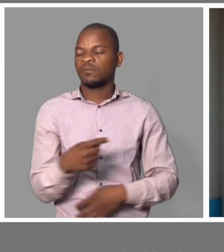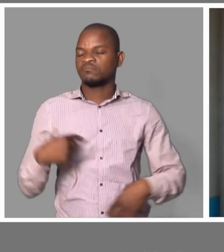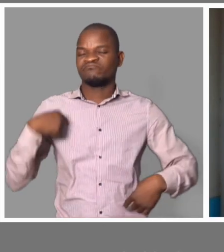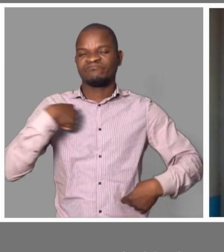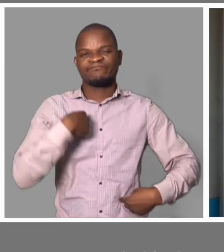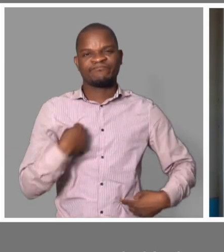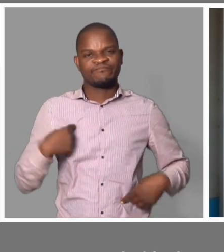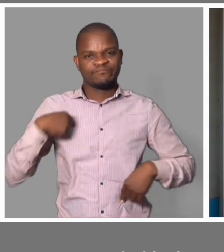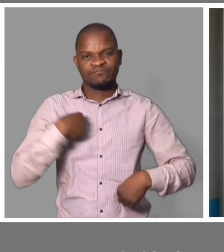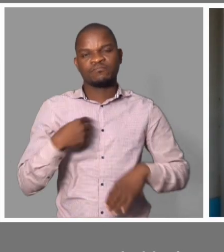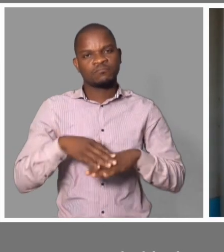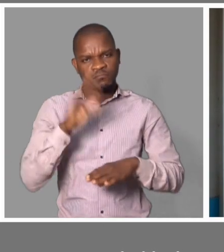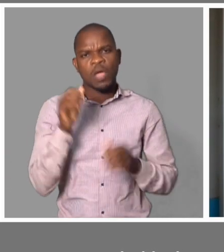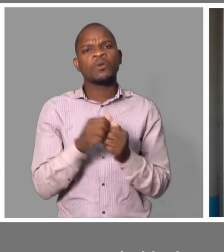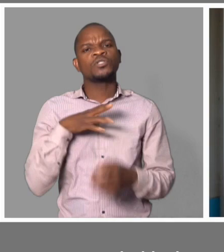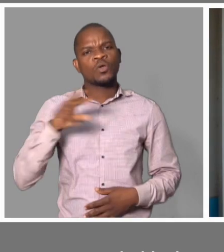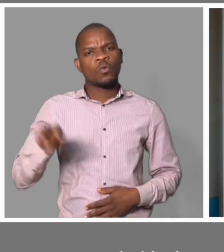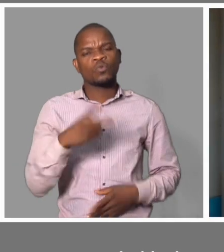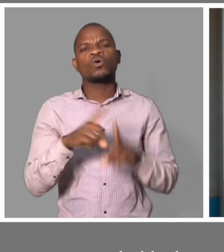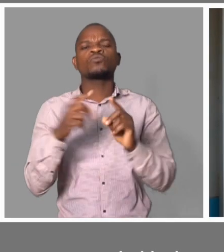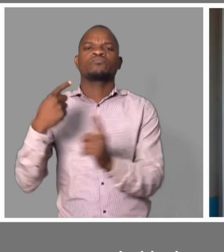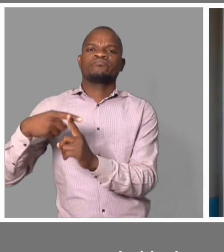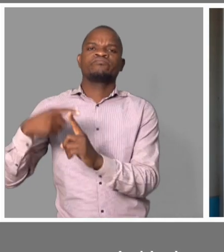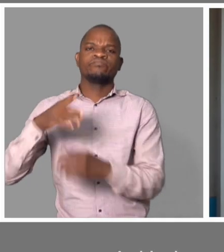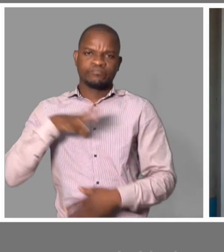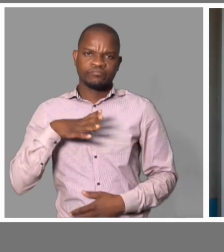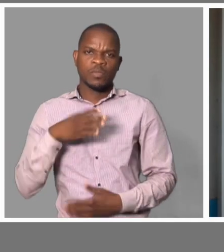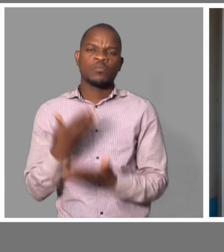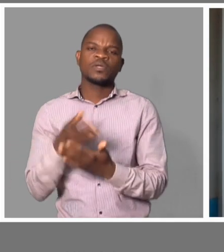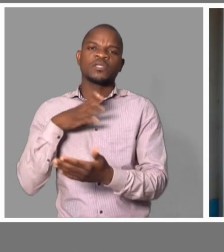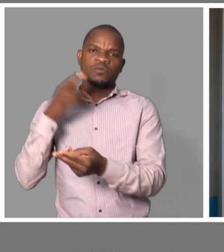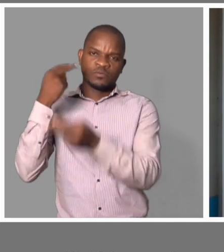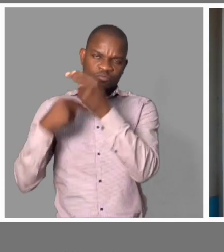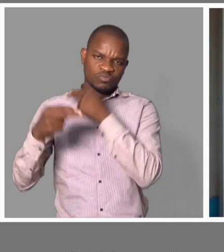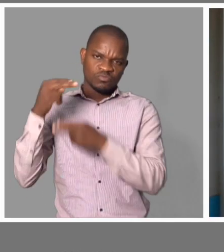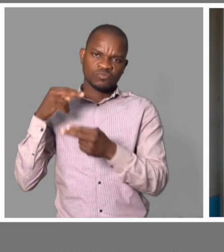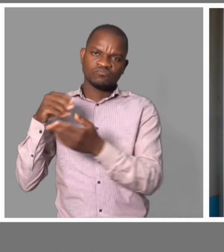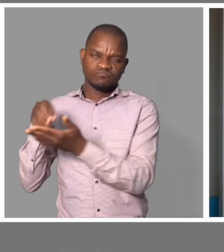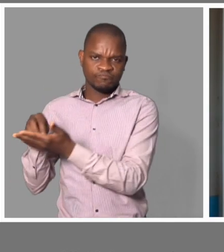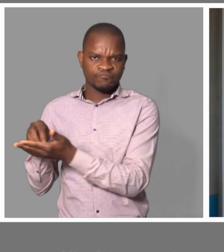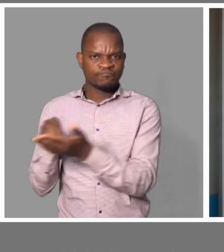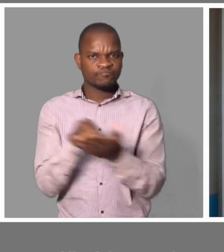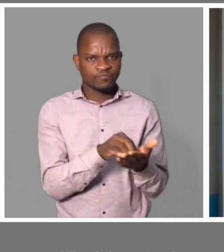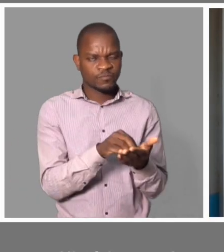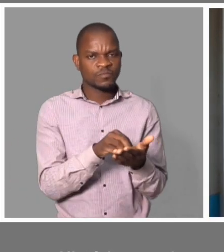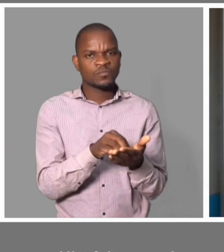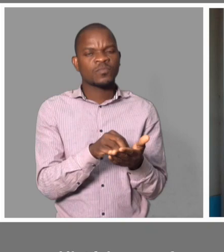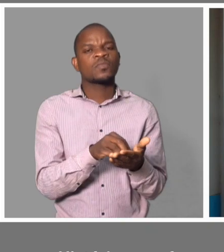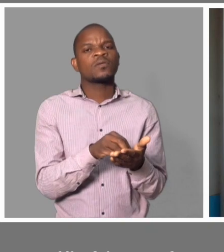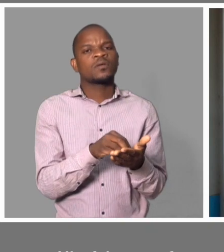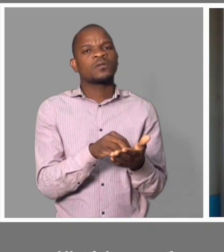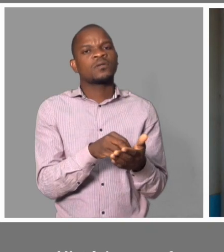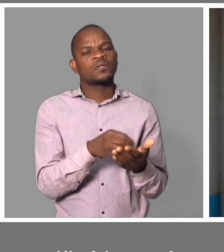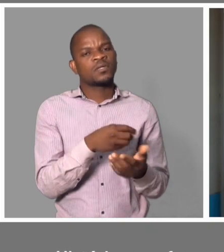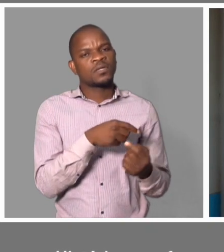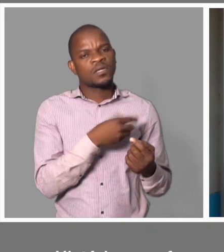dolorosa, mas é divertida mesmo. Porque são histórias de fazenda, e que ao mesmo tempo